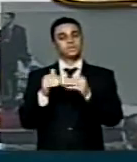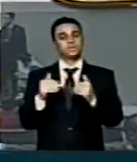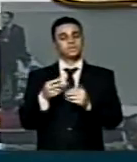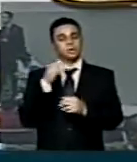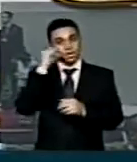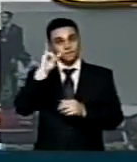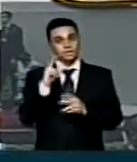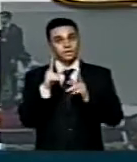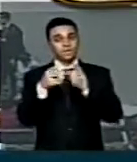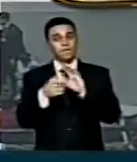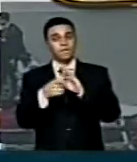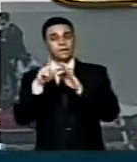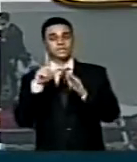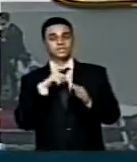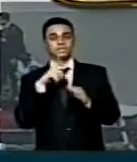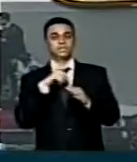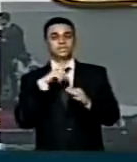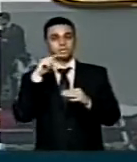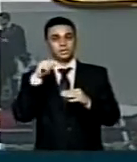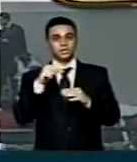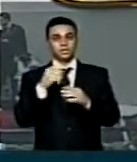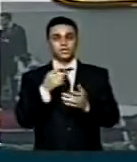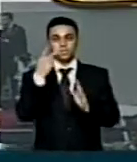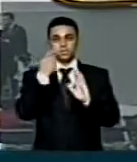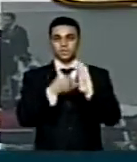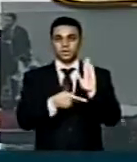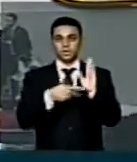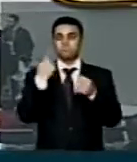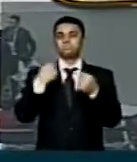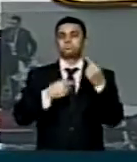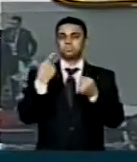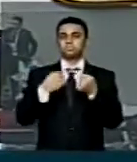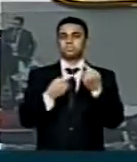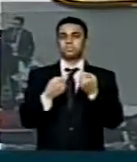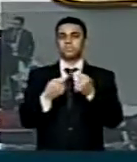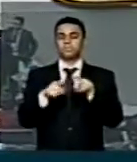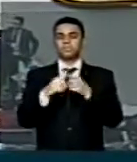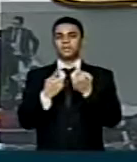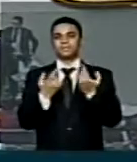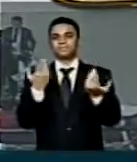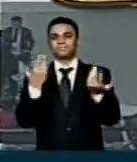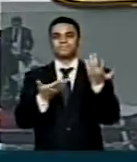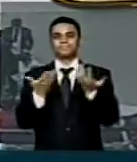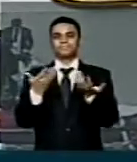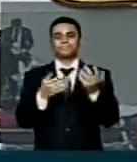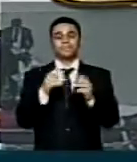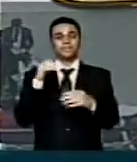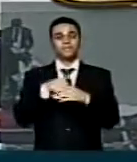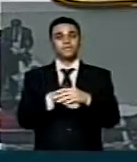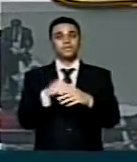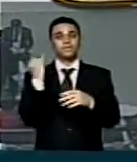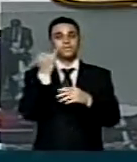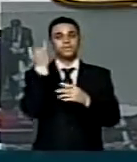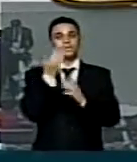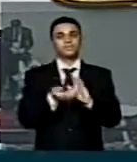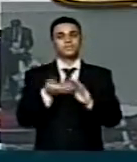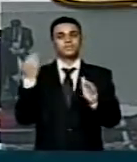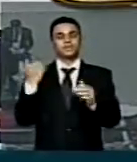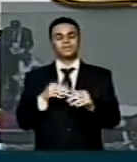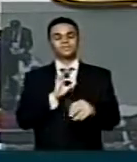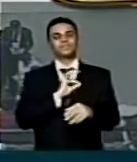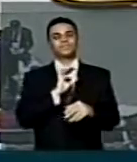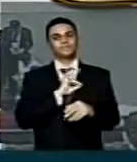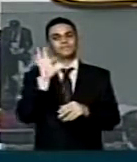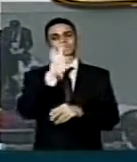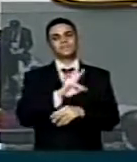como outras vezes, tivemos projetos polêmicos que derrubaram a votação tão importante para a Polícia